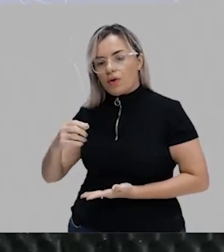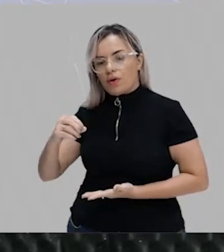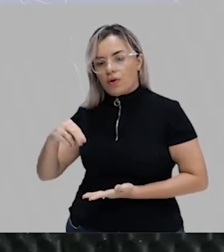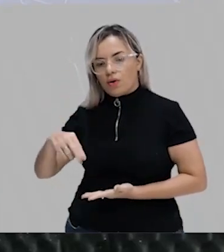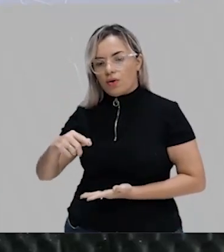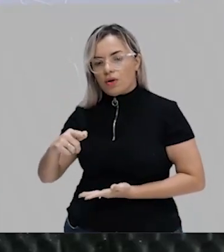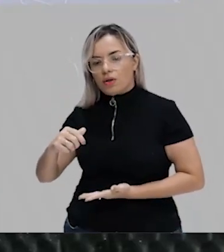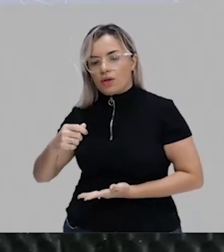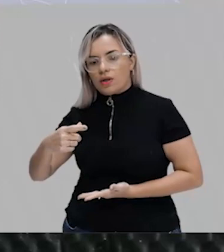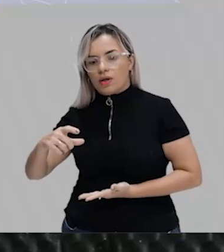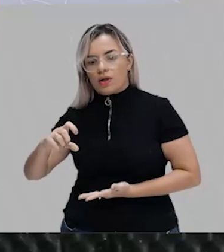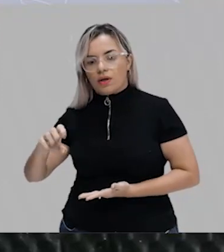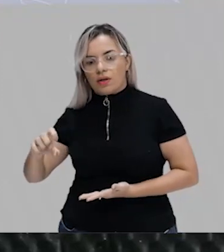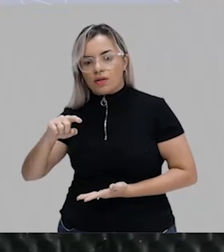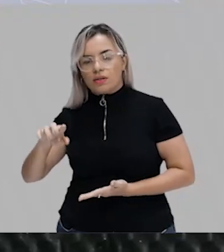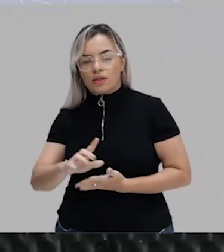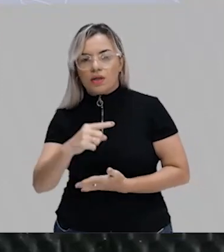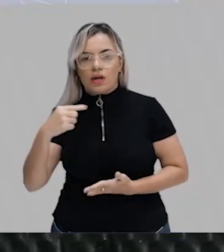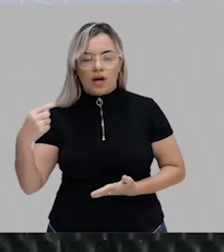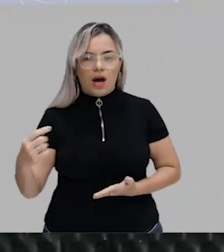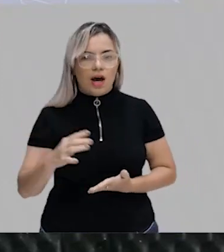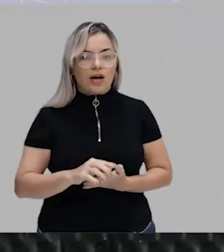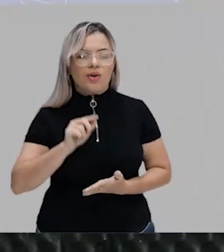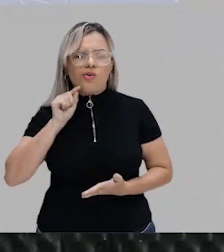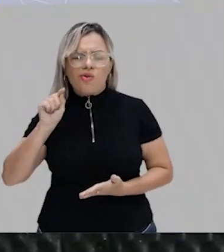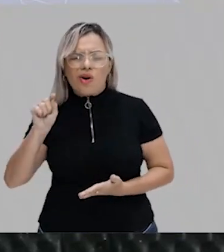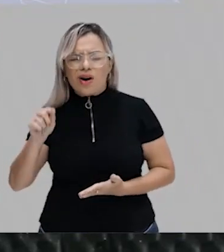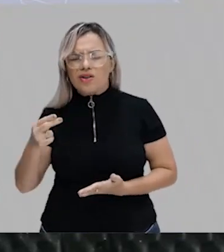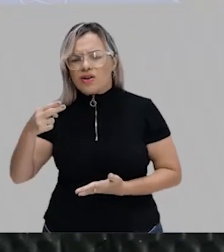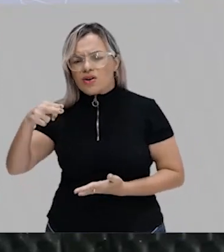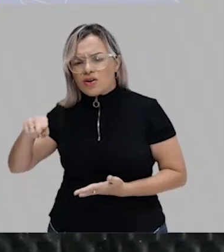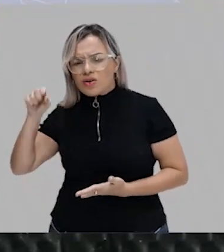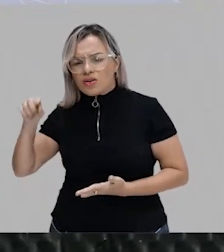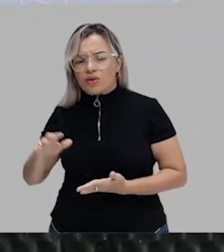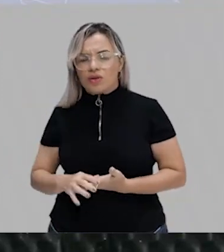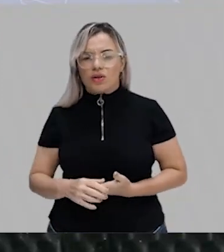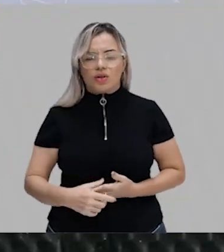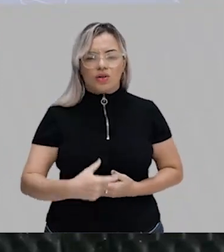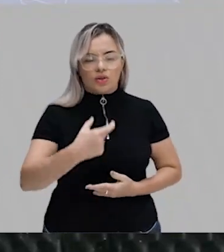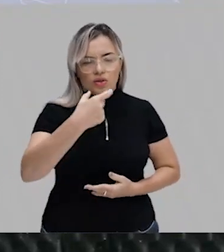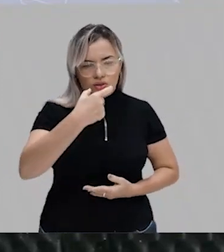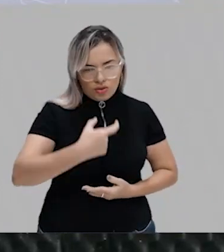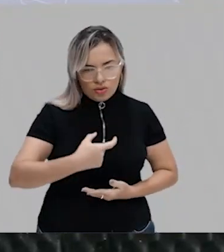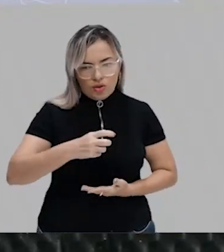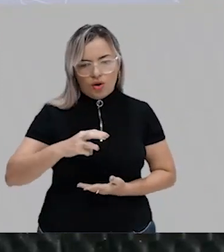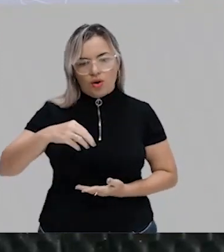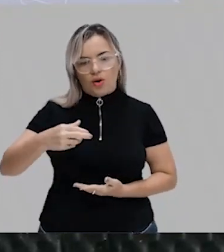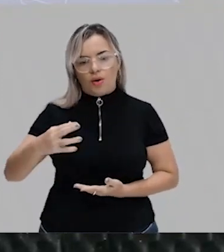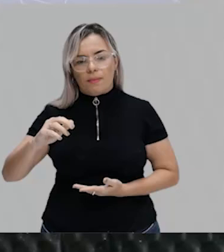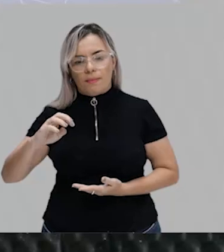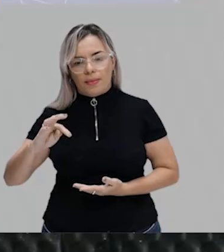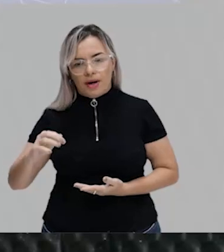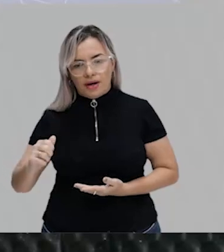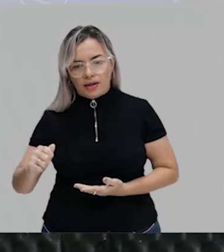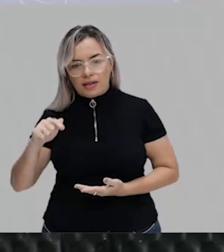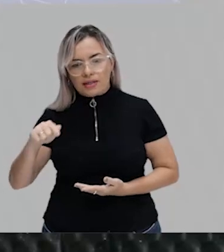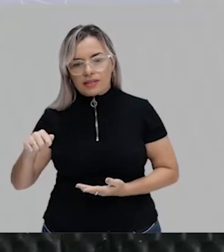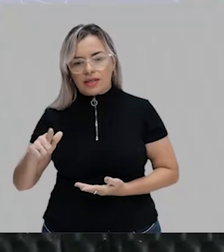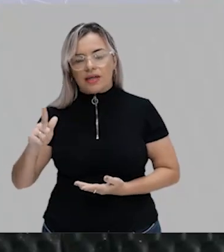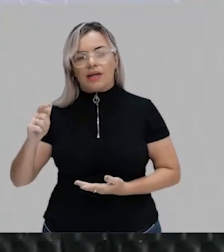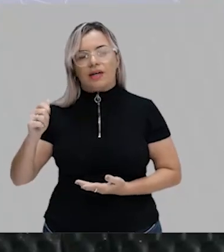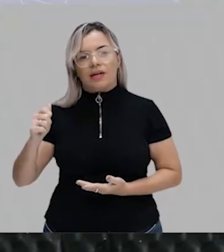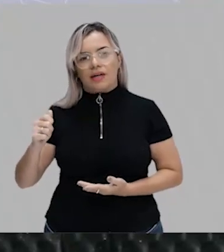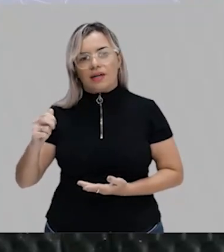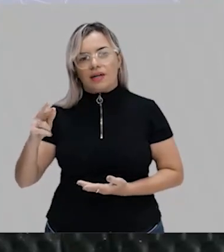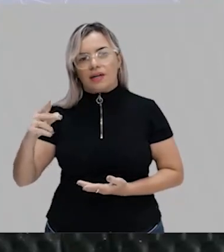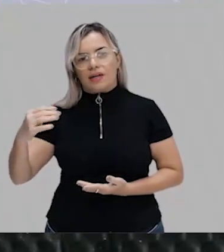Garcia. Observem aqui o termo senhora, né? Como usted se llama. E bem aqui eu tenho